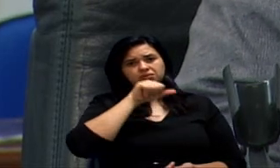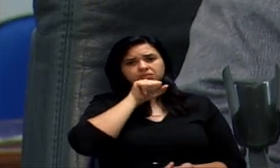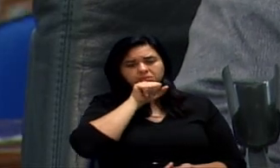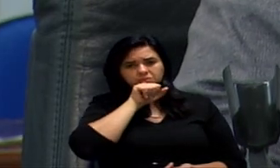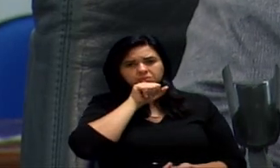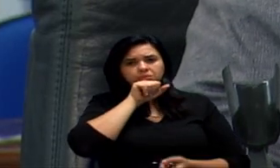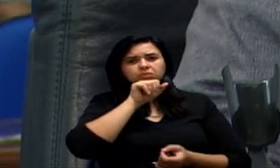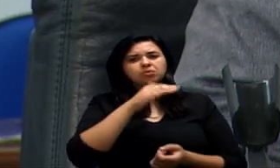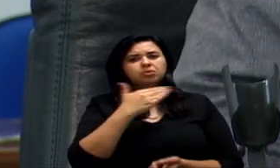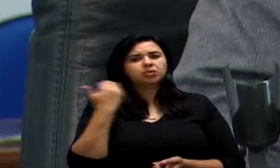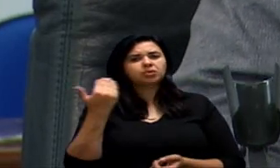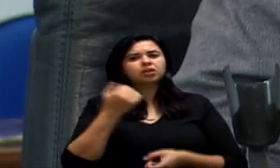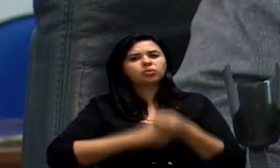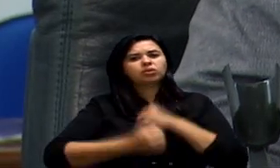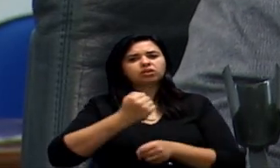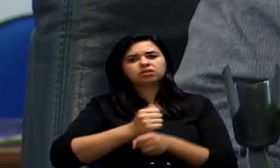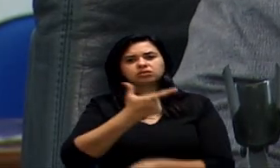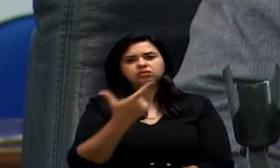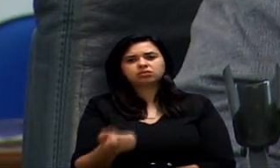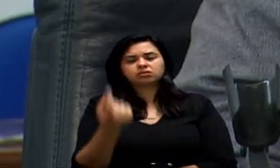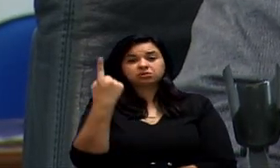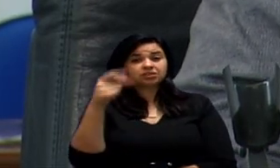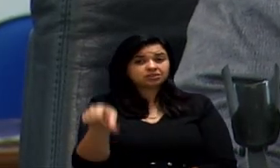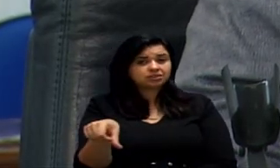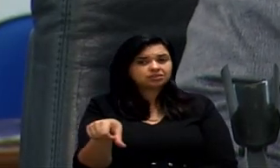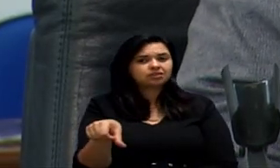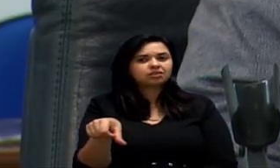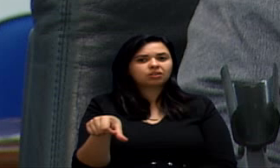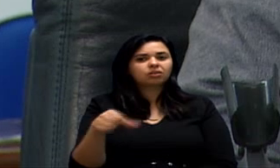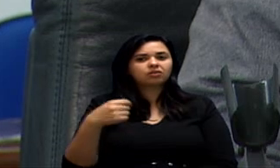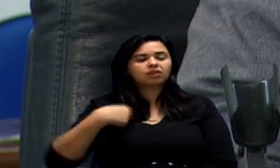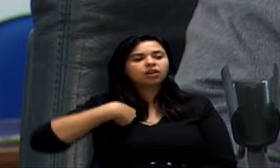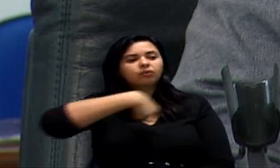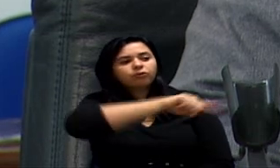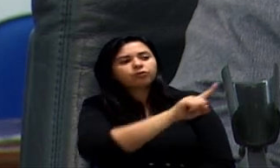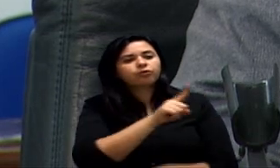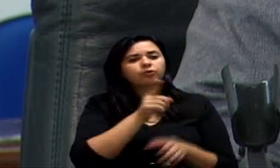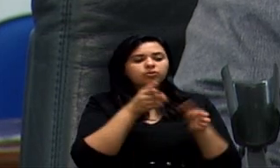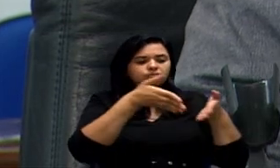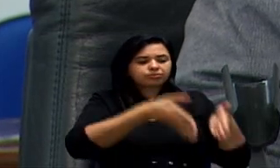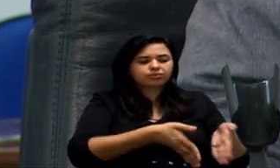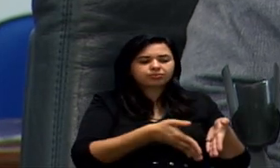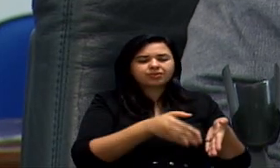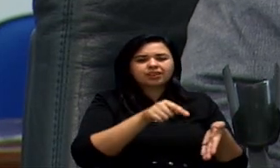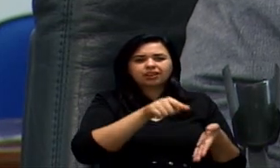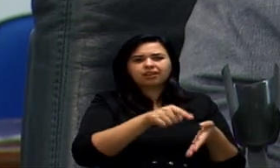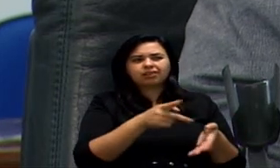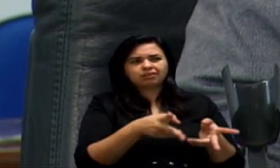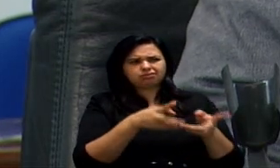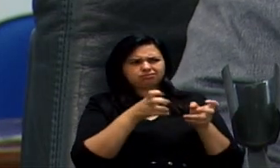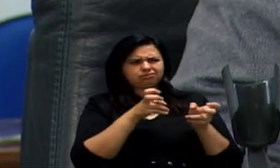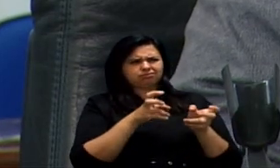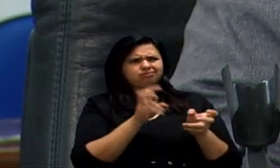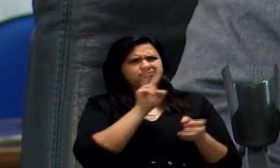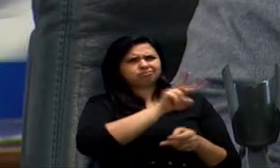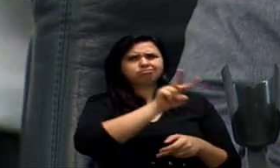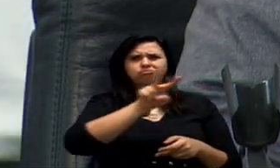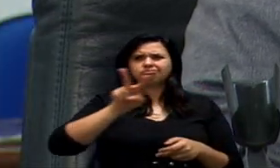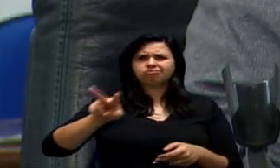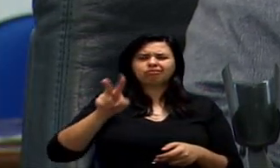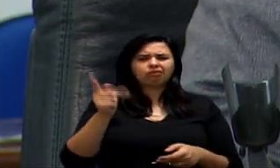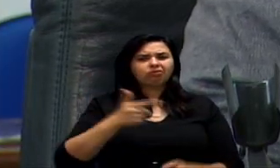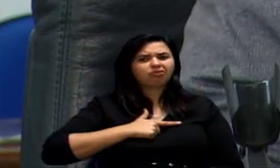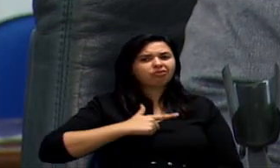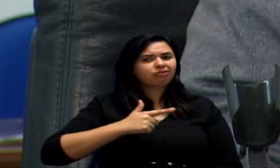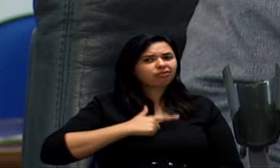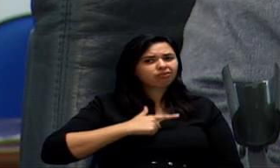aquele cemitério da Consolação. Chegamos lá, só mato em todos os corredores que vão ali para sepulturas. Eu fiquei indignado com aquilo. Eu vim aqui na Câmara, falei